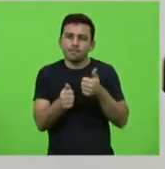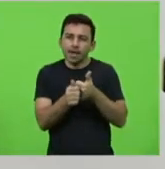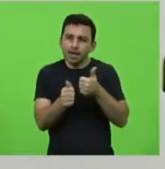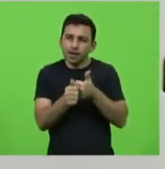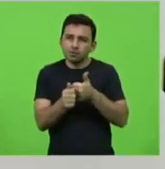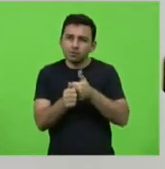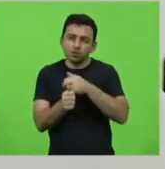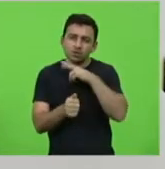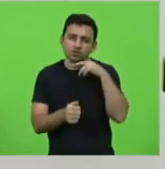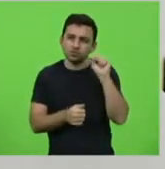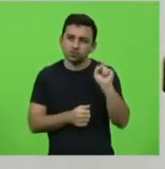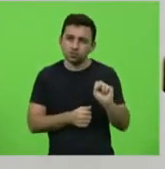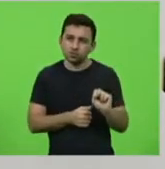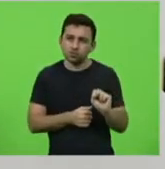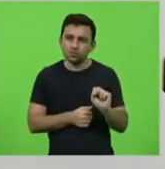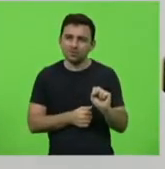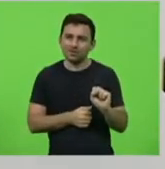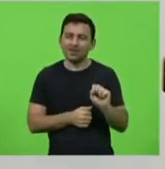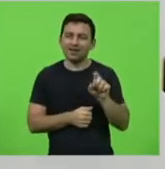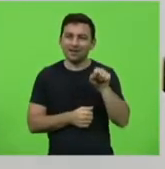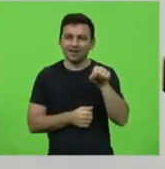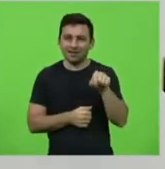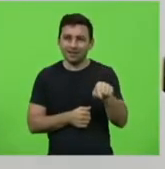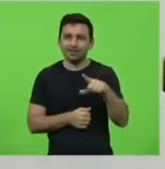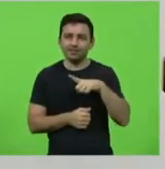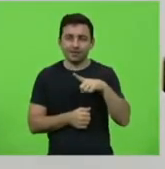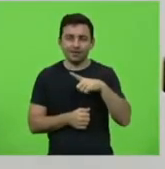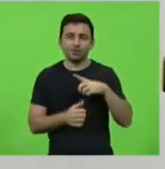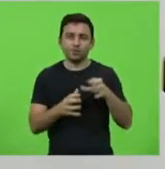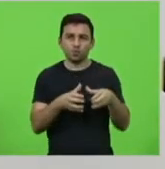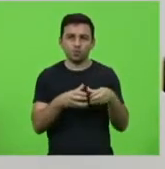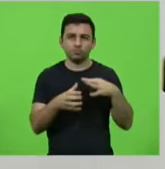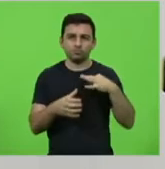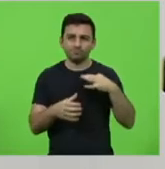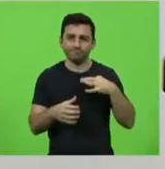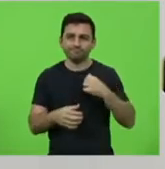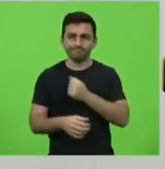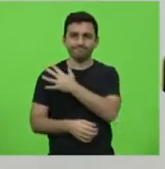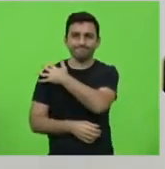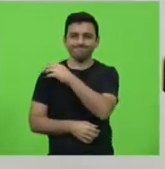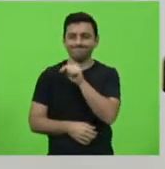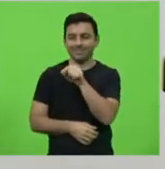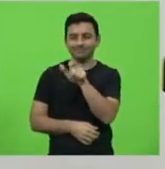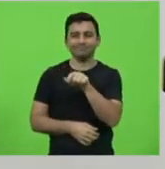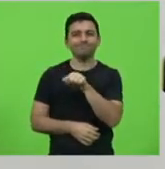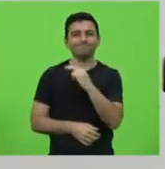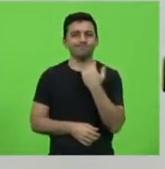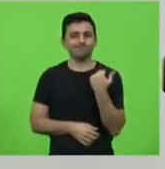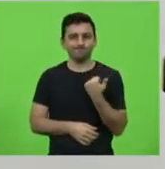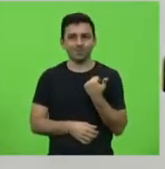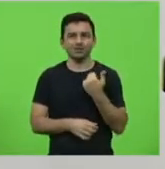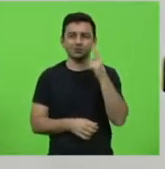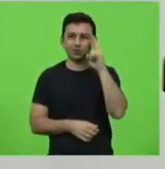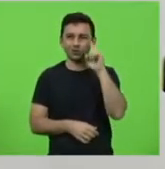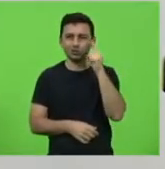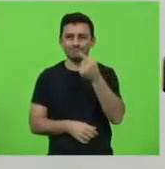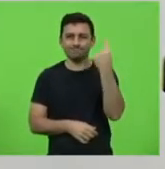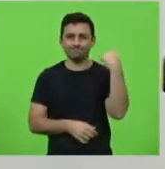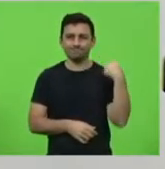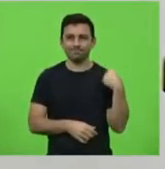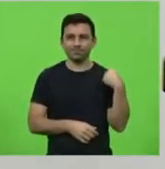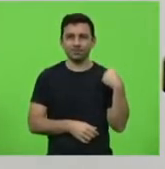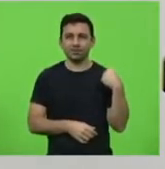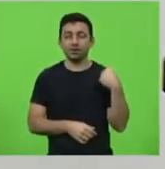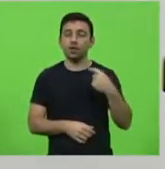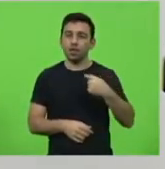tem também um corpo de bombeiros voluntários, de um comandante que faleceu há alguns dias atrás. Uma semana antes, eu